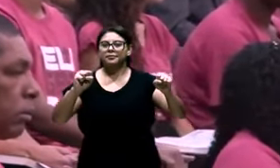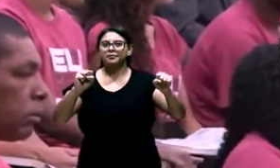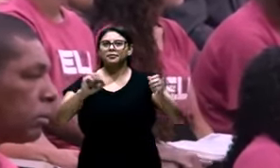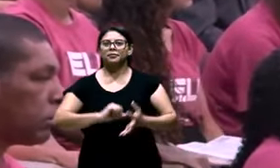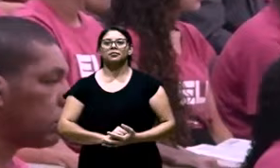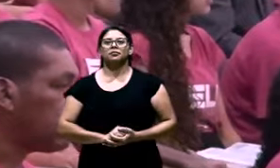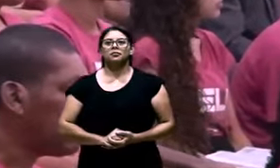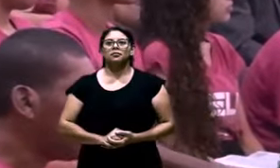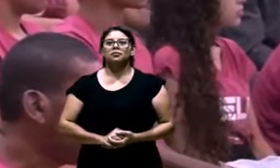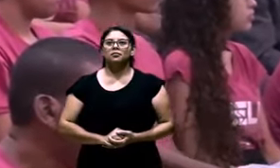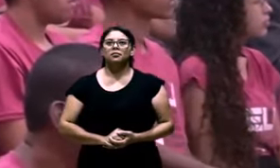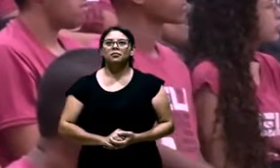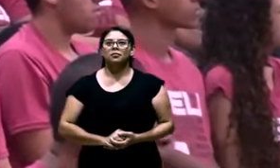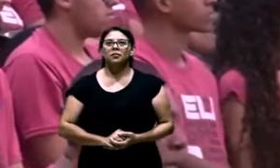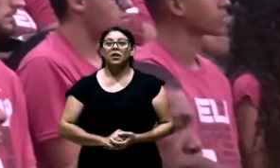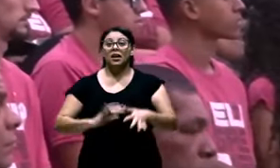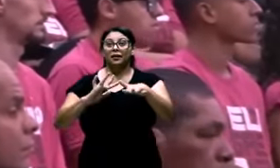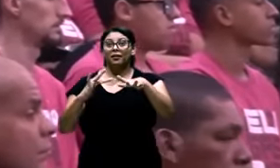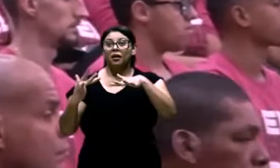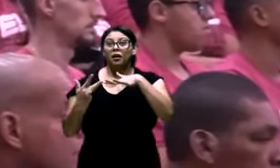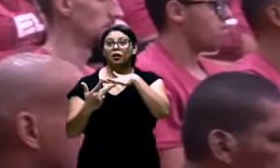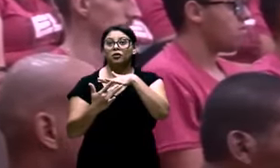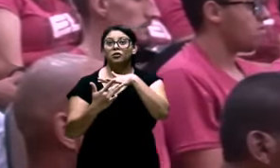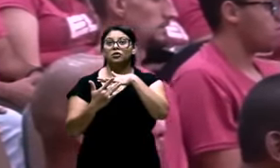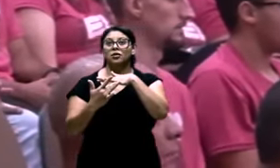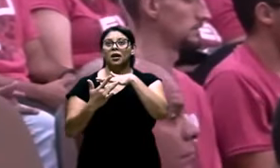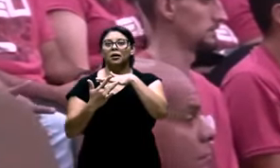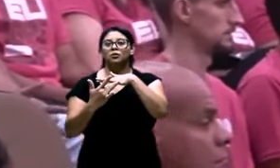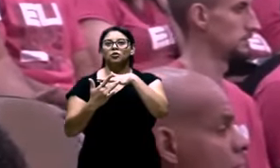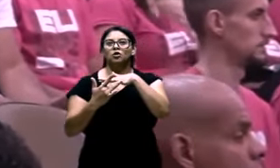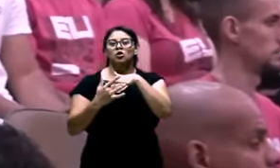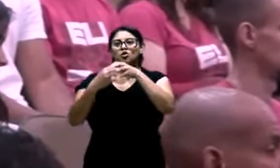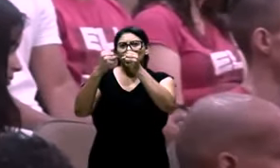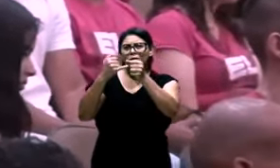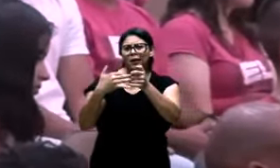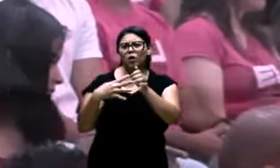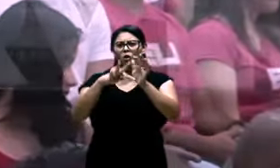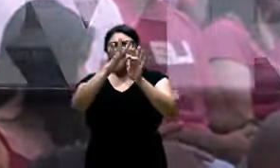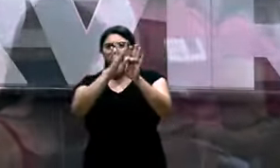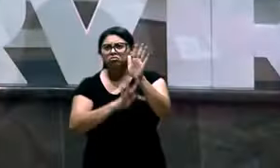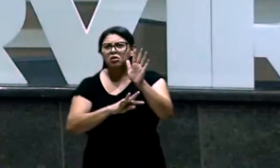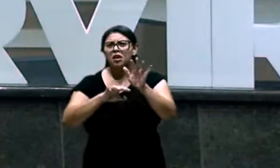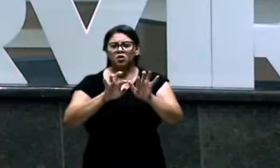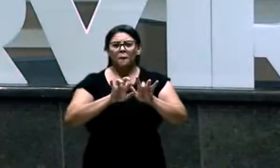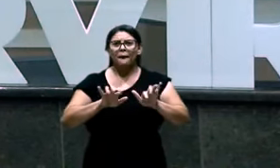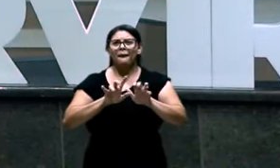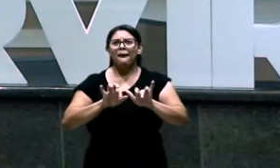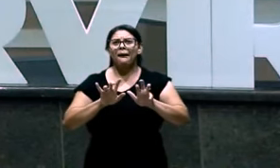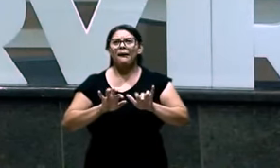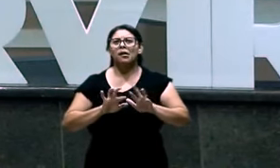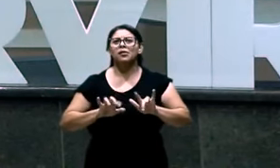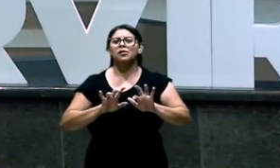disse: pois é, através da oração, Deus voltou atrás. Os teólogos de redes sociais, ao invés